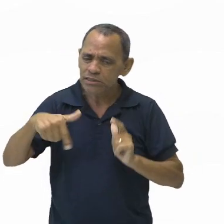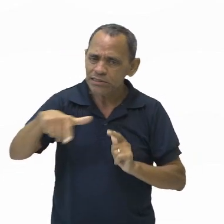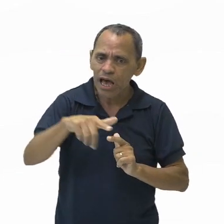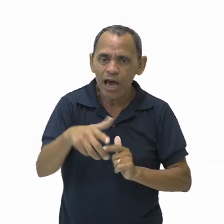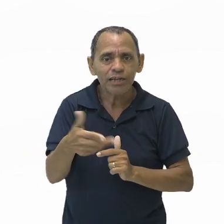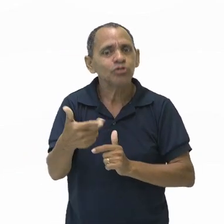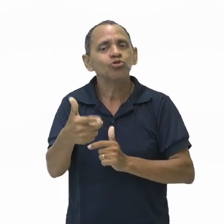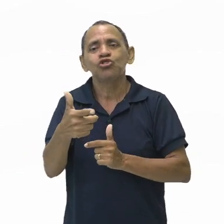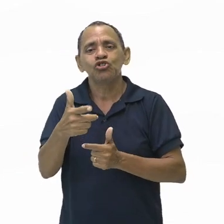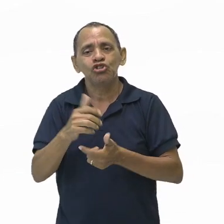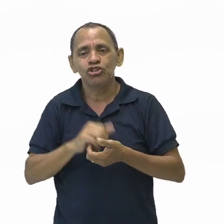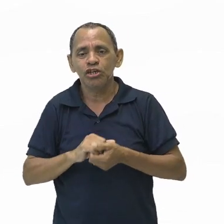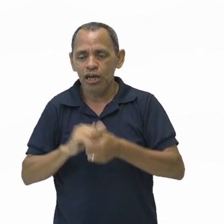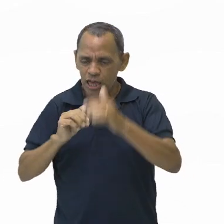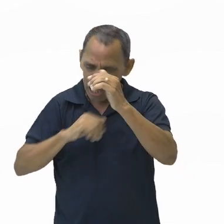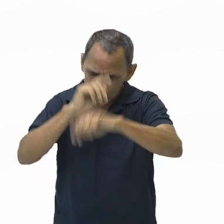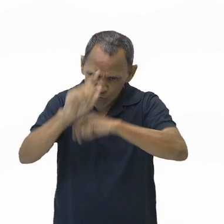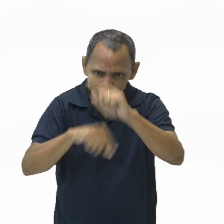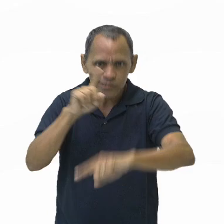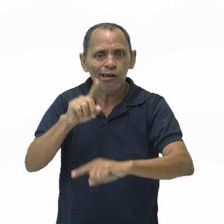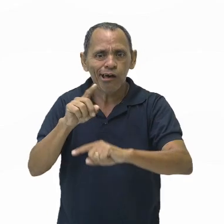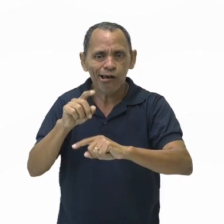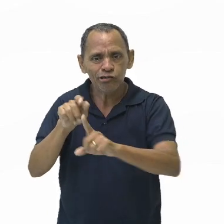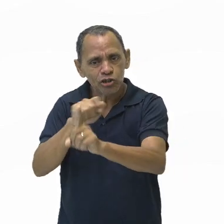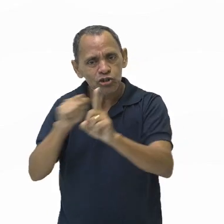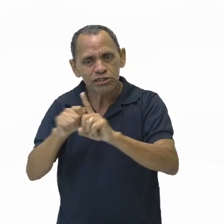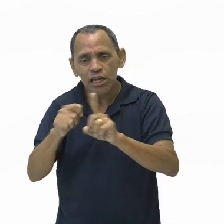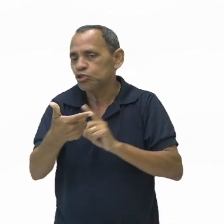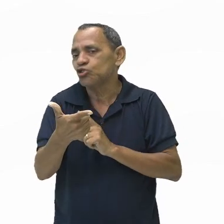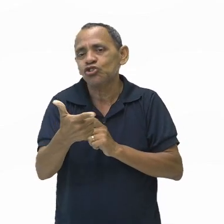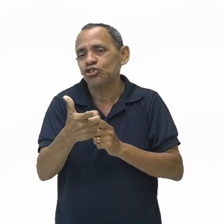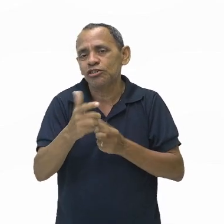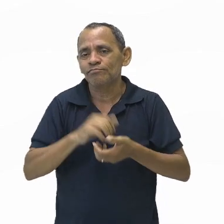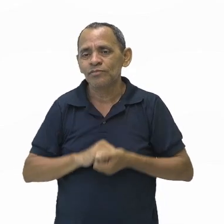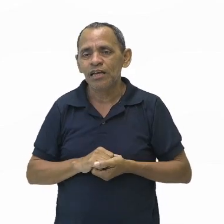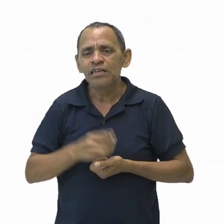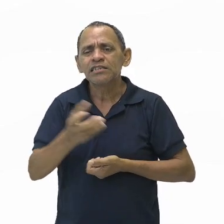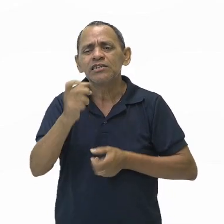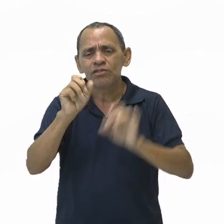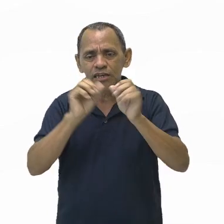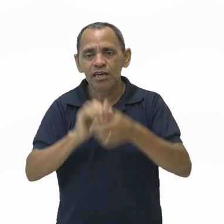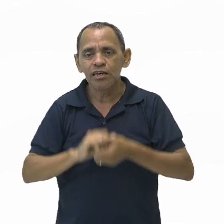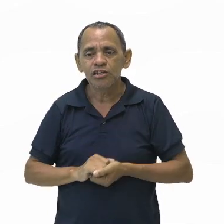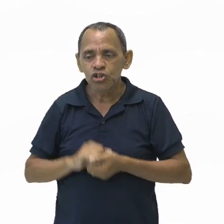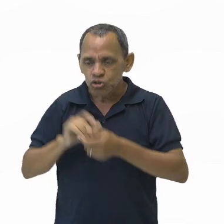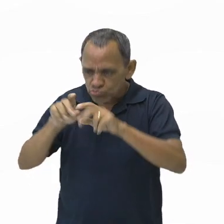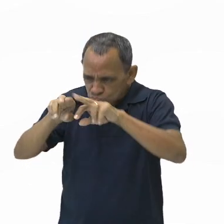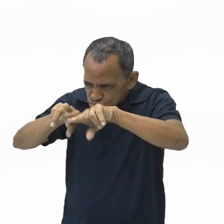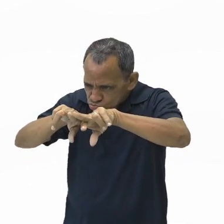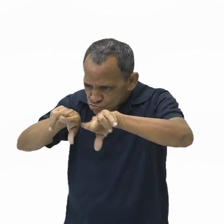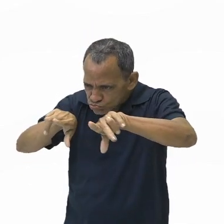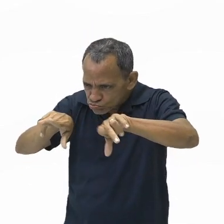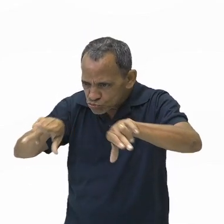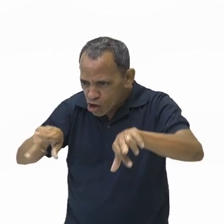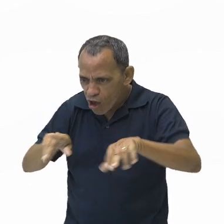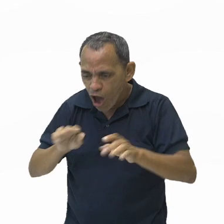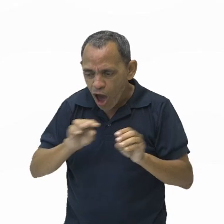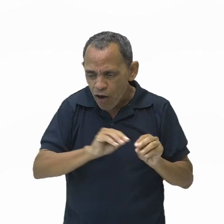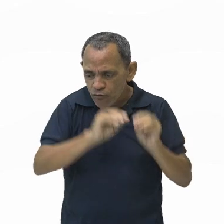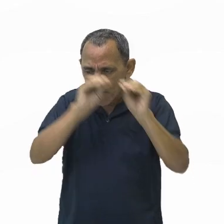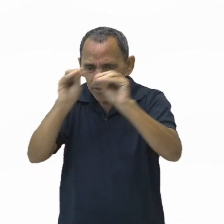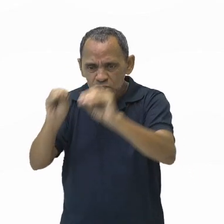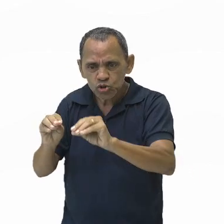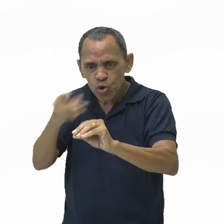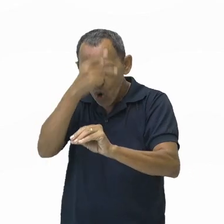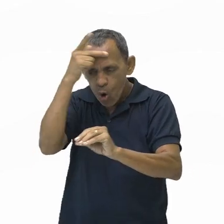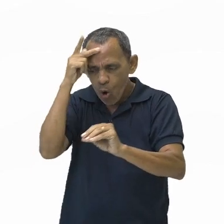com a evolução da sociedade. Não existia isso. O negócio era botar para o pessoal trabalhar e mandar a borracha para fora